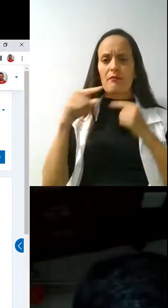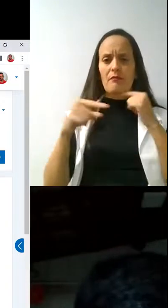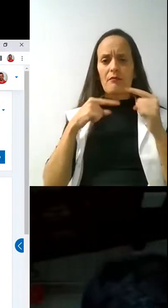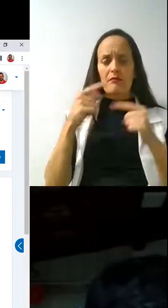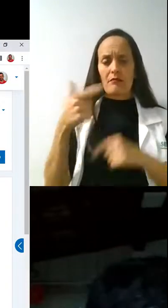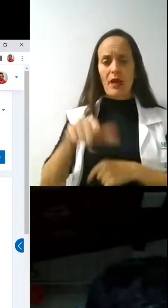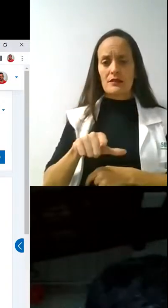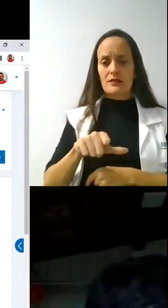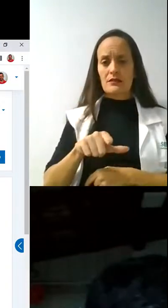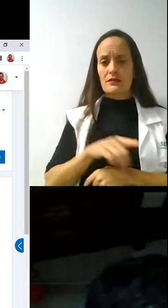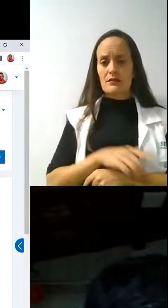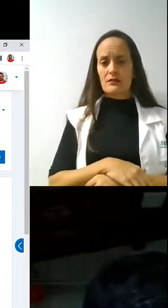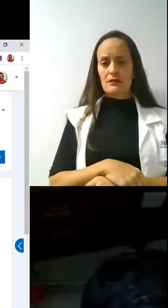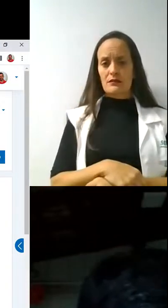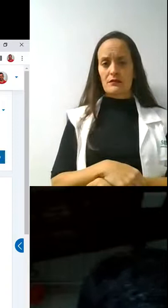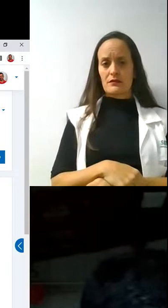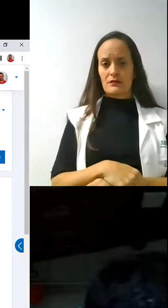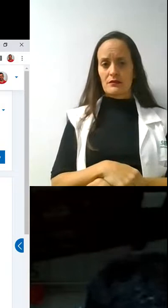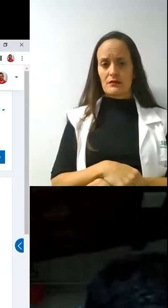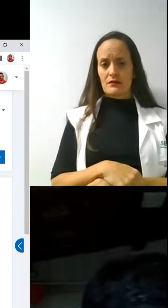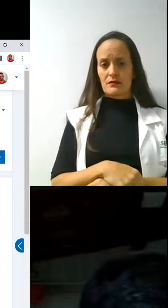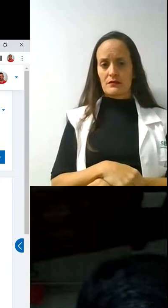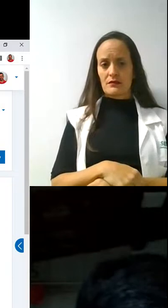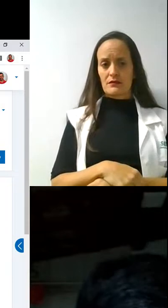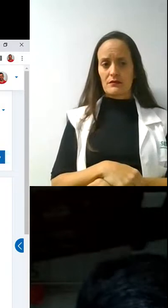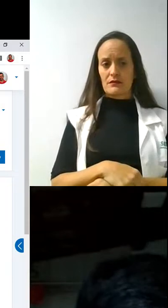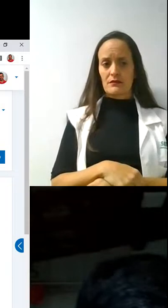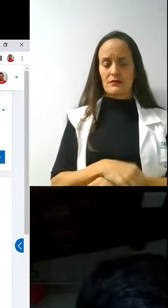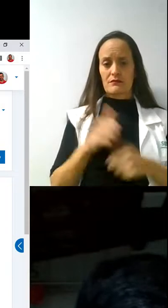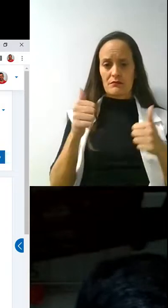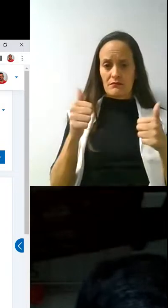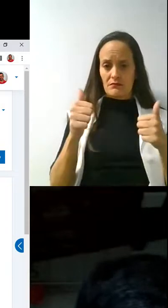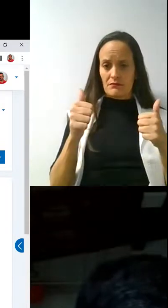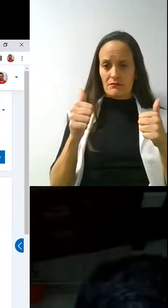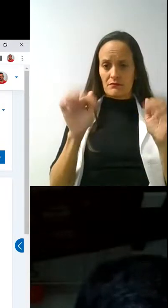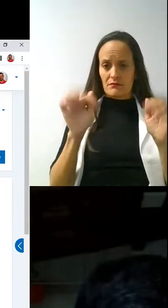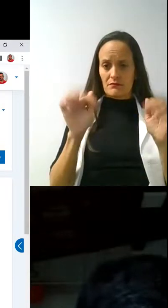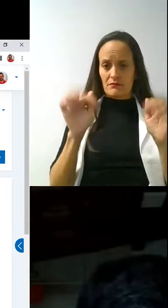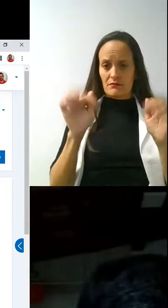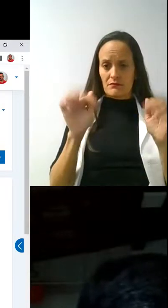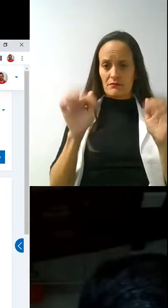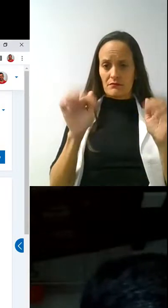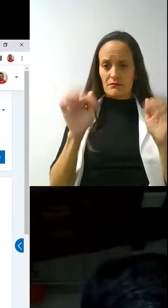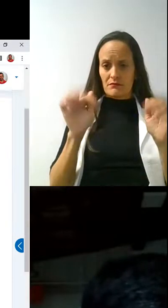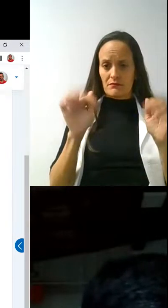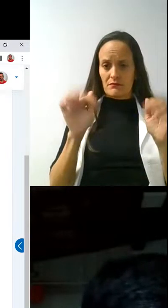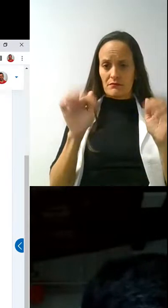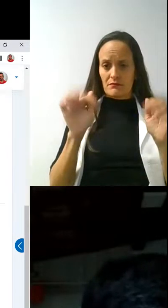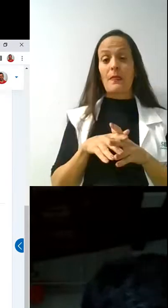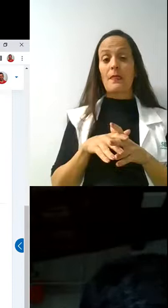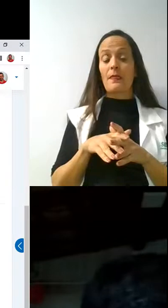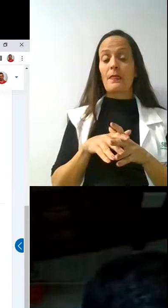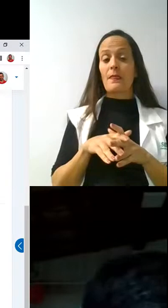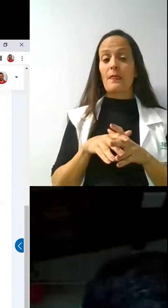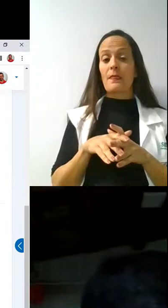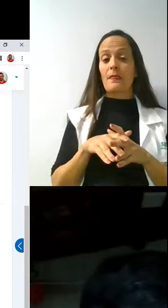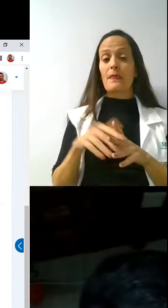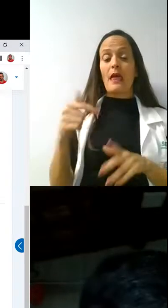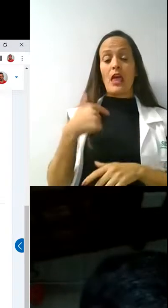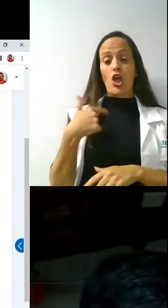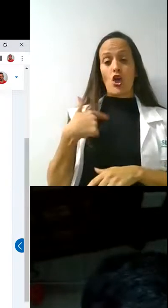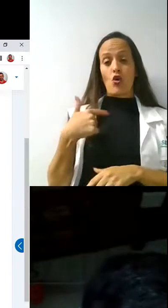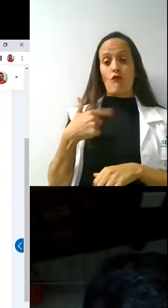mim tá Se ninguém tudo tiver... 100%, Se ninguém... professor. Fechou, então. Essa web de hoje eu vou disponibilizar tanto na biblioteca aqui, ó, da